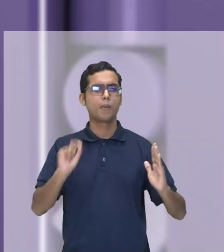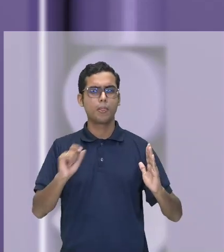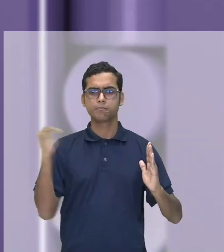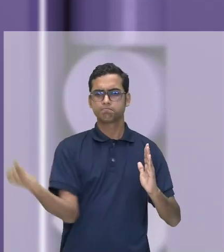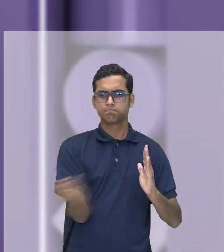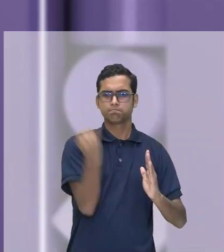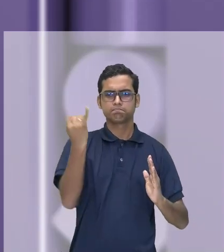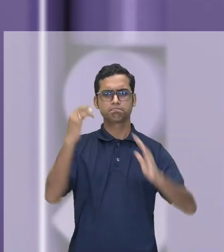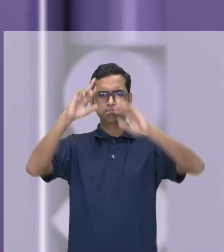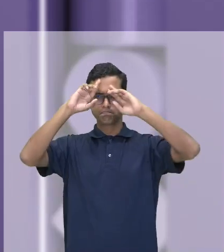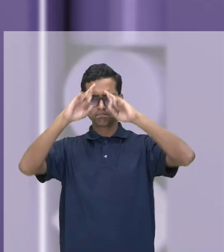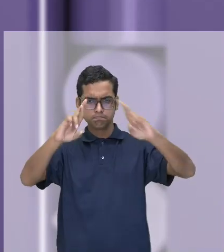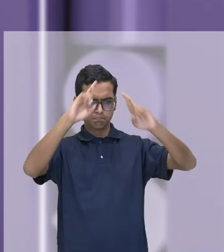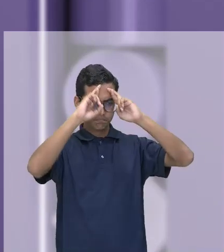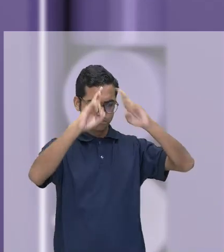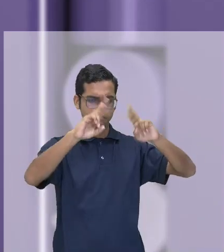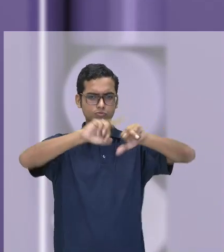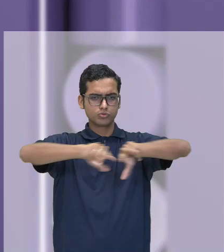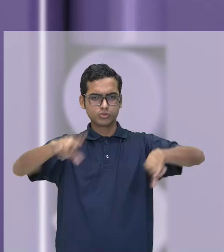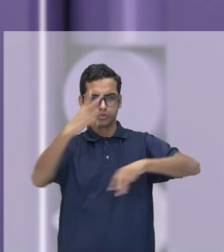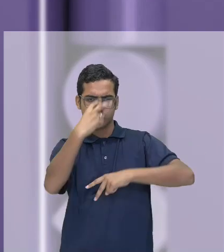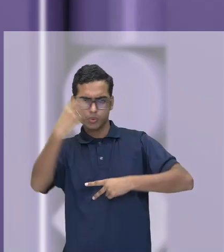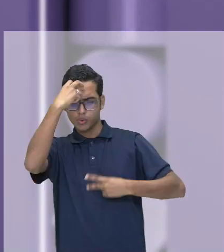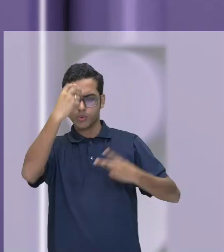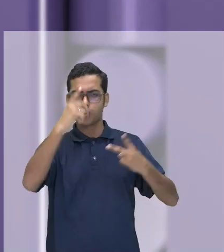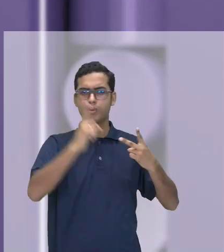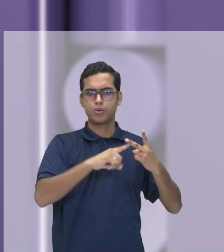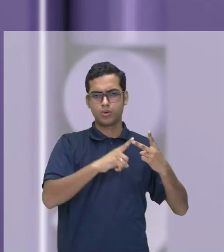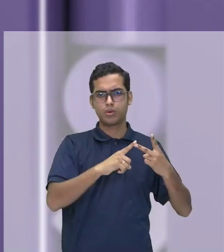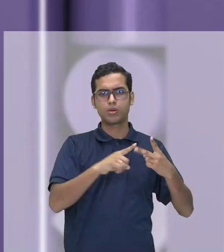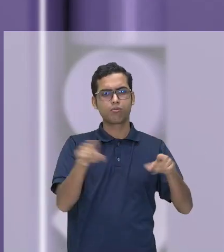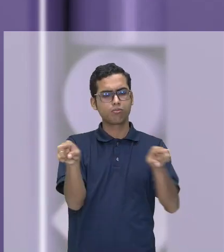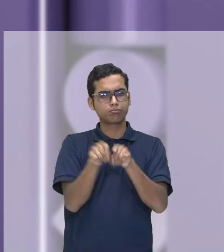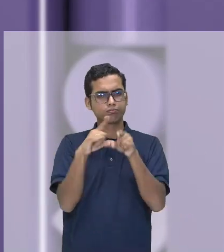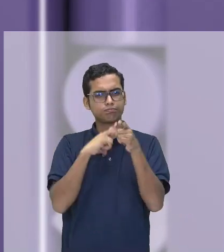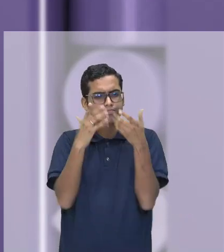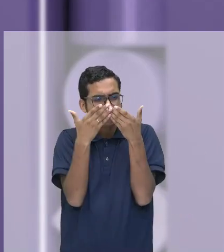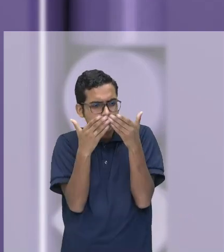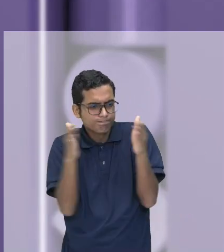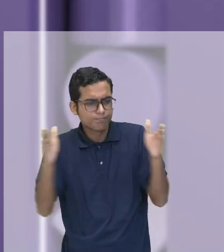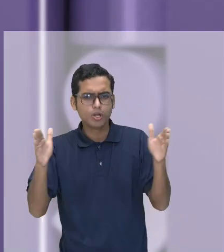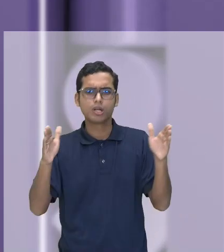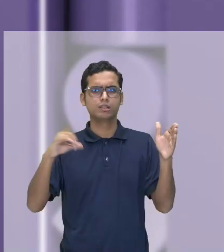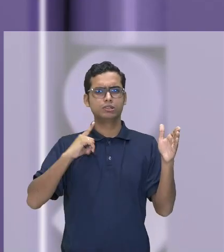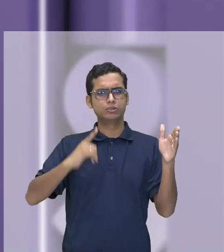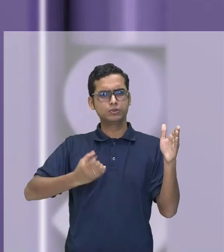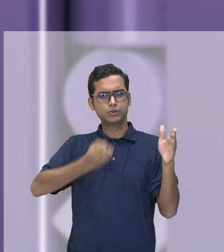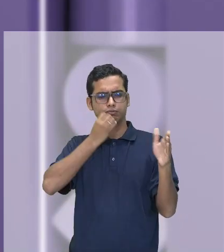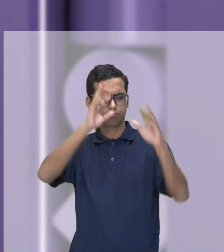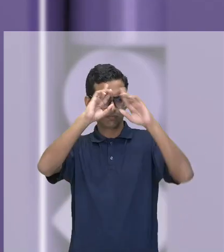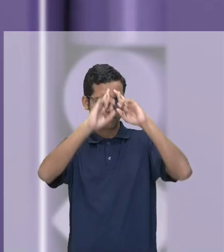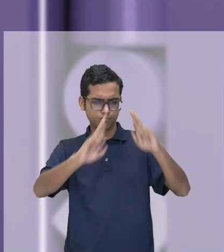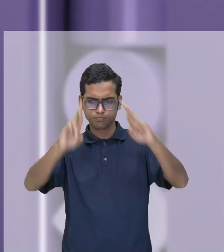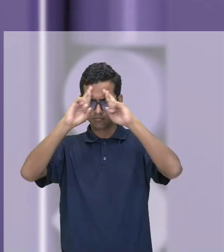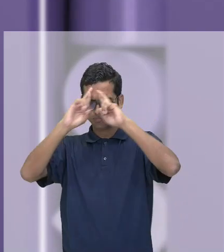respeitar a diversidade cultural e, ao mesmo tempo, nos abrirmos para esse respeito, que é um respeito